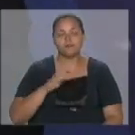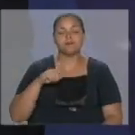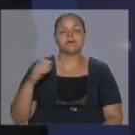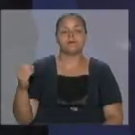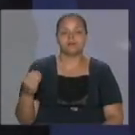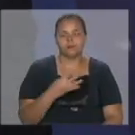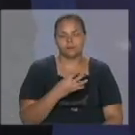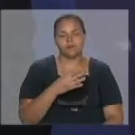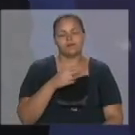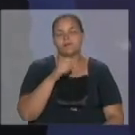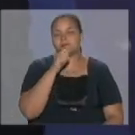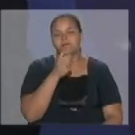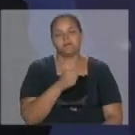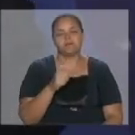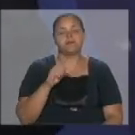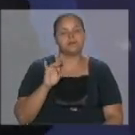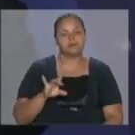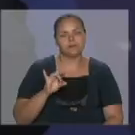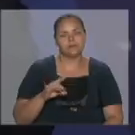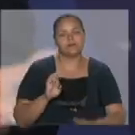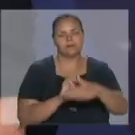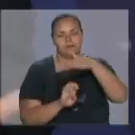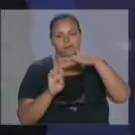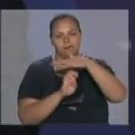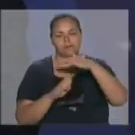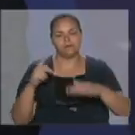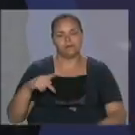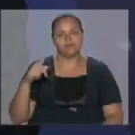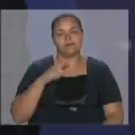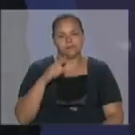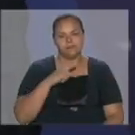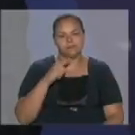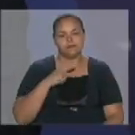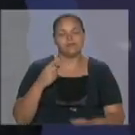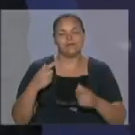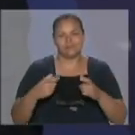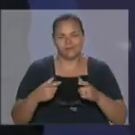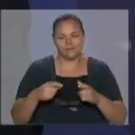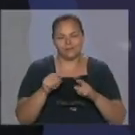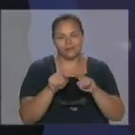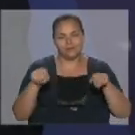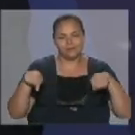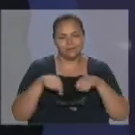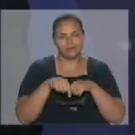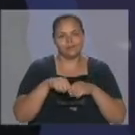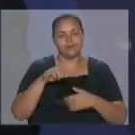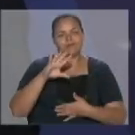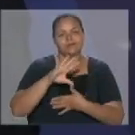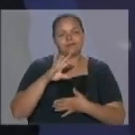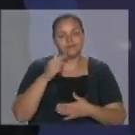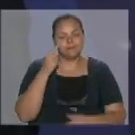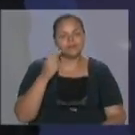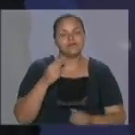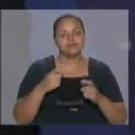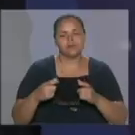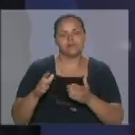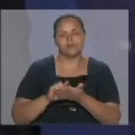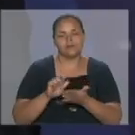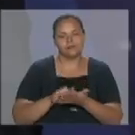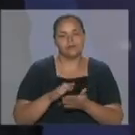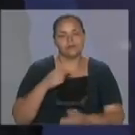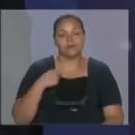coisa nova, só a Petrobras tinha um mapeamento, né, dos campos, e as empresas que vieram de fora